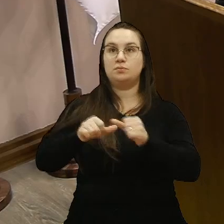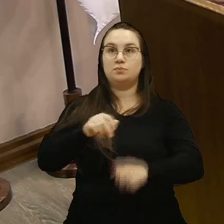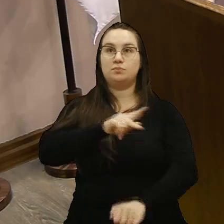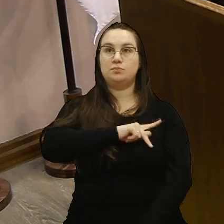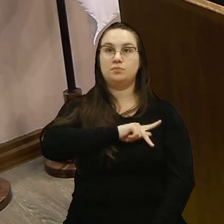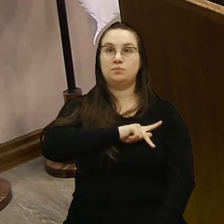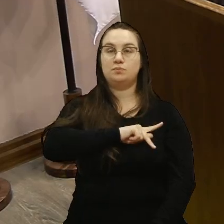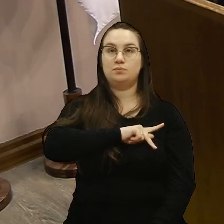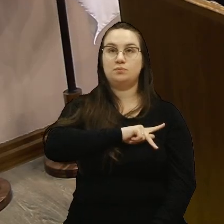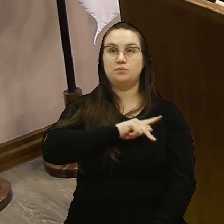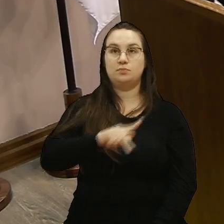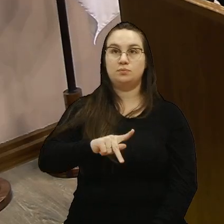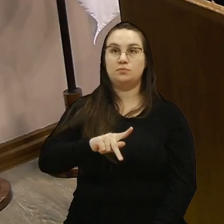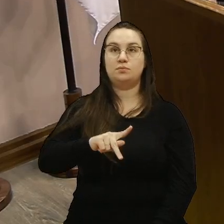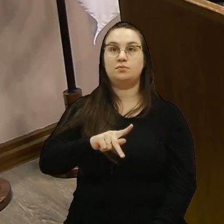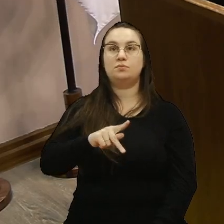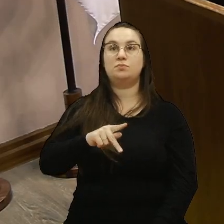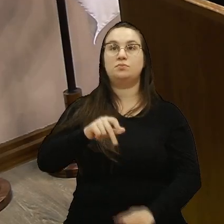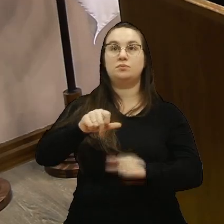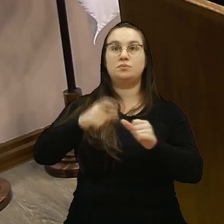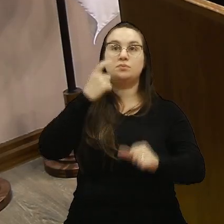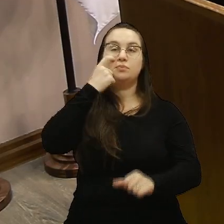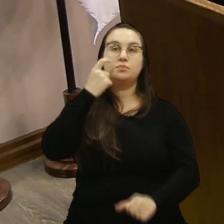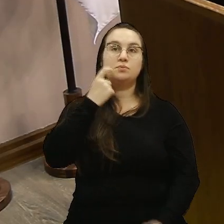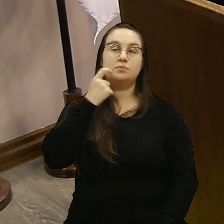É o vereador Wagner Petrini.